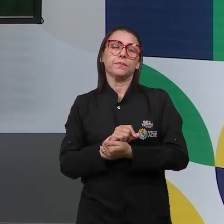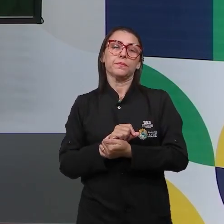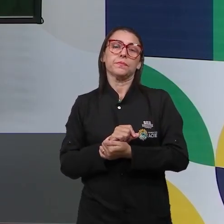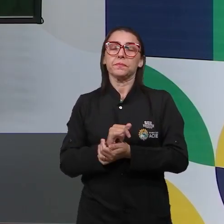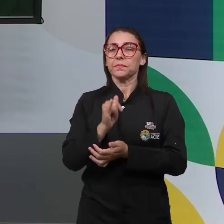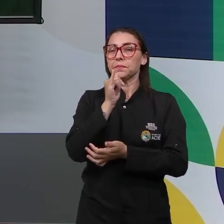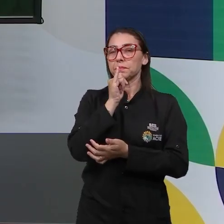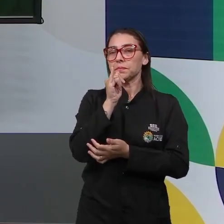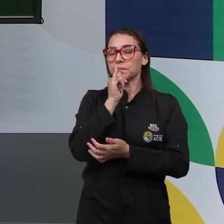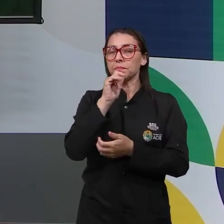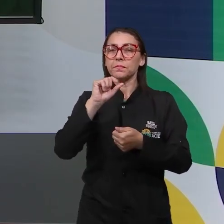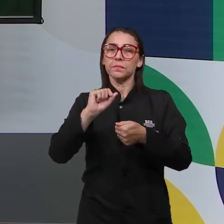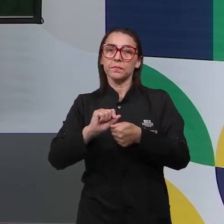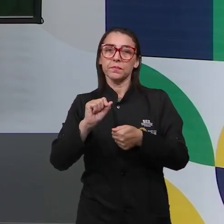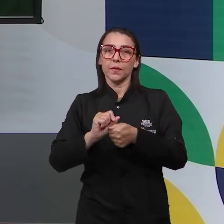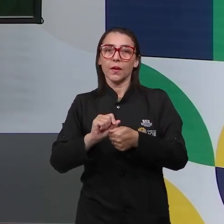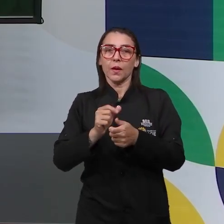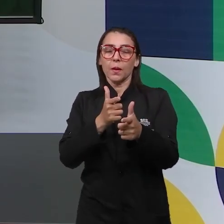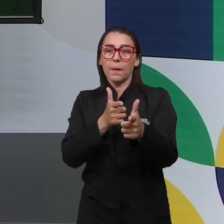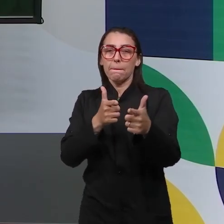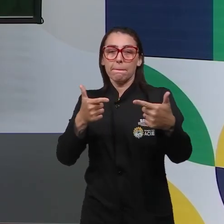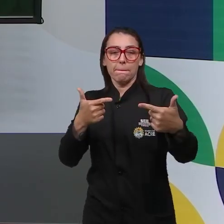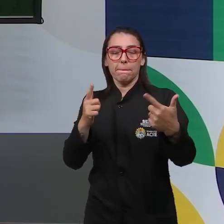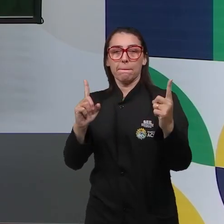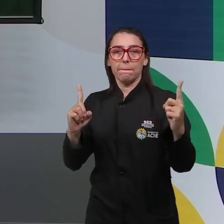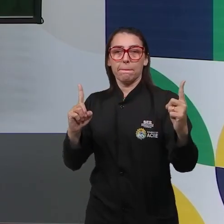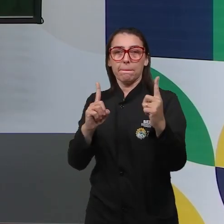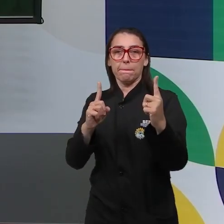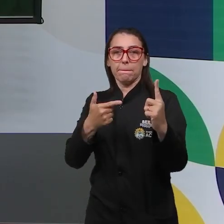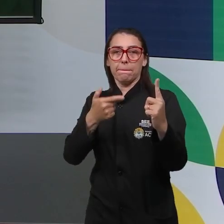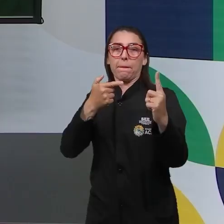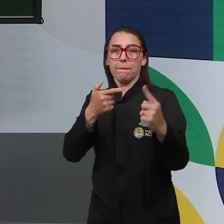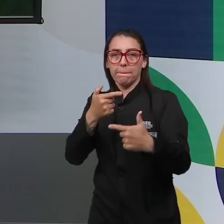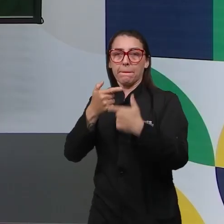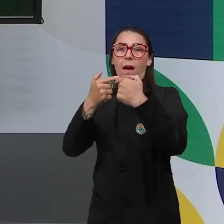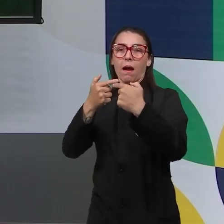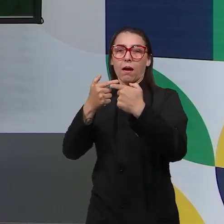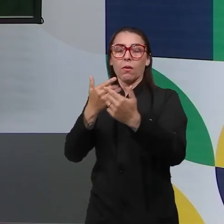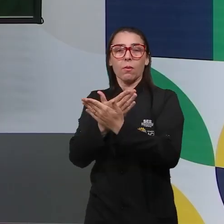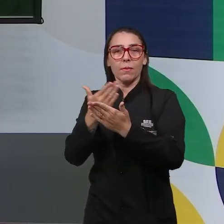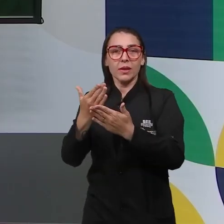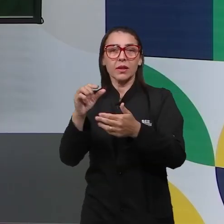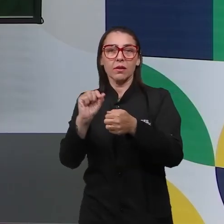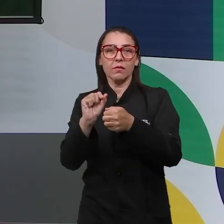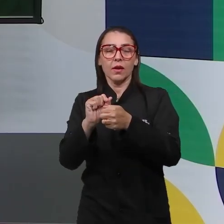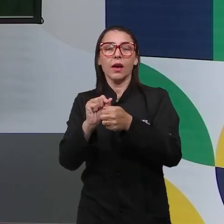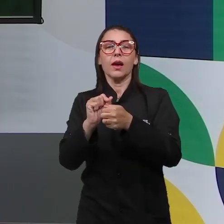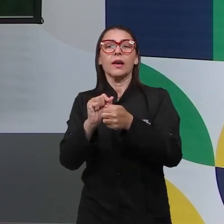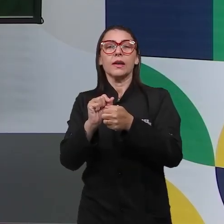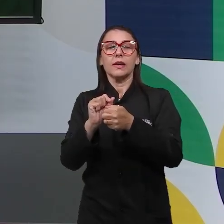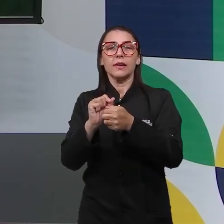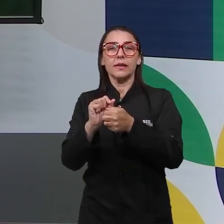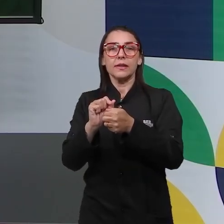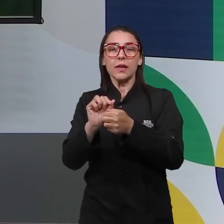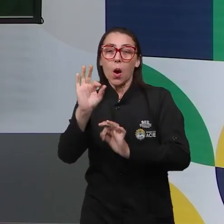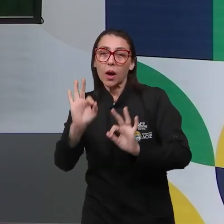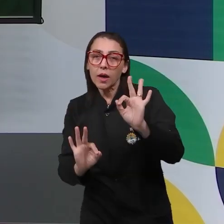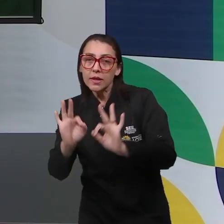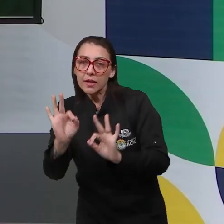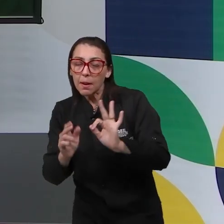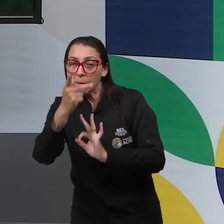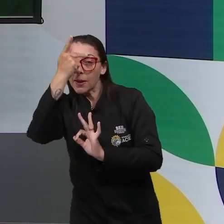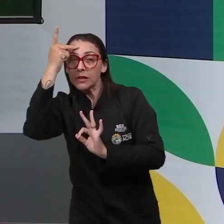por exemplo, ele faz um caçador atirar no outro, ele começa a fazer armadilhas ali para as pessoas